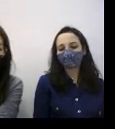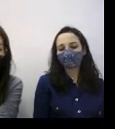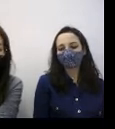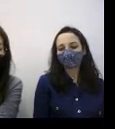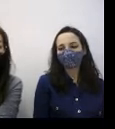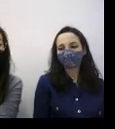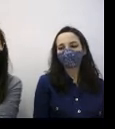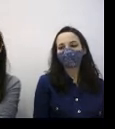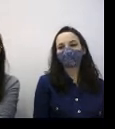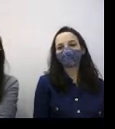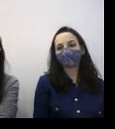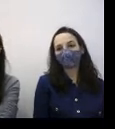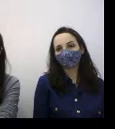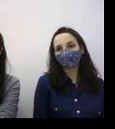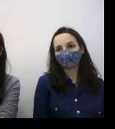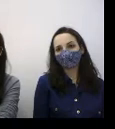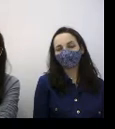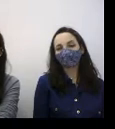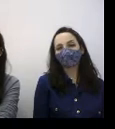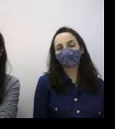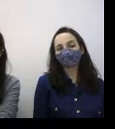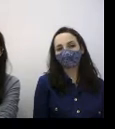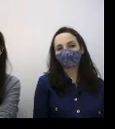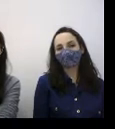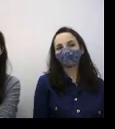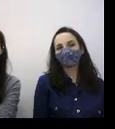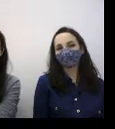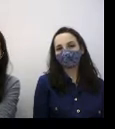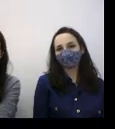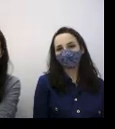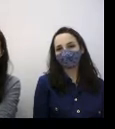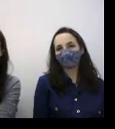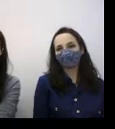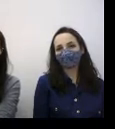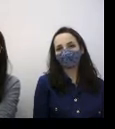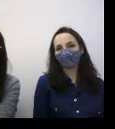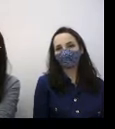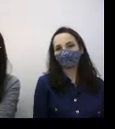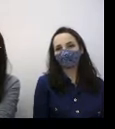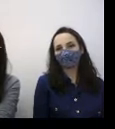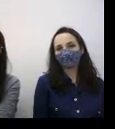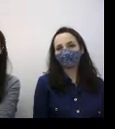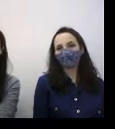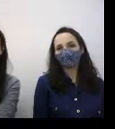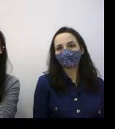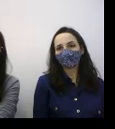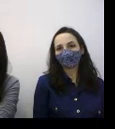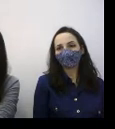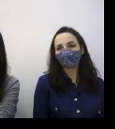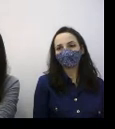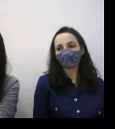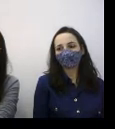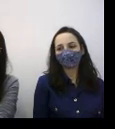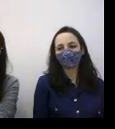passo acontece, o segundo e o terceiro não é tão mais difícil. Inclui-se na rotina, né? Eu acho que esse é um ponto